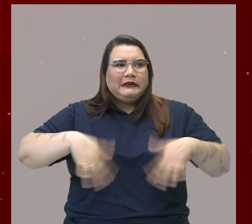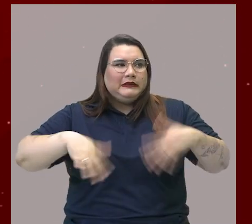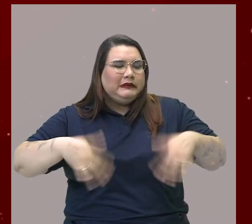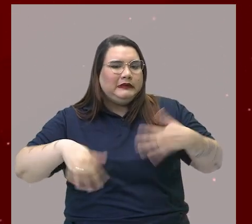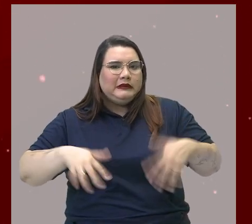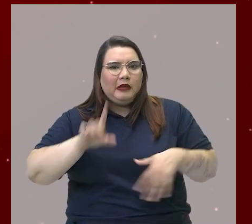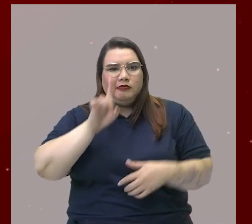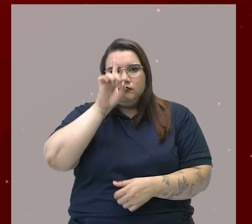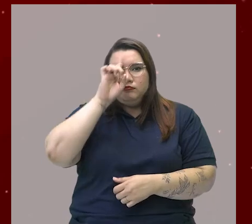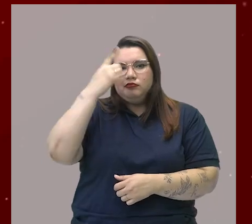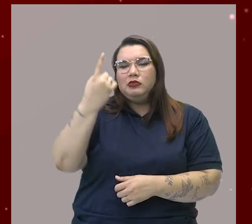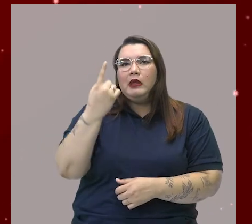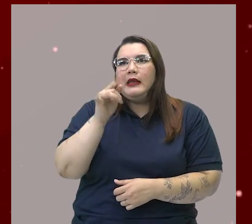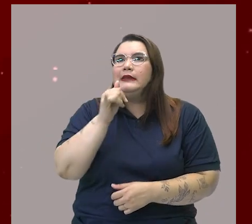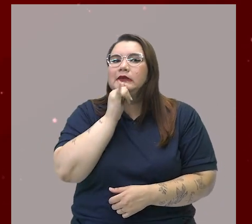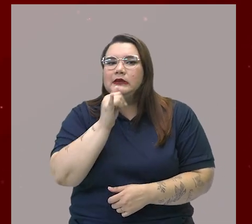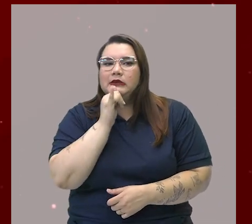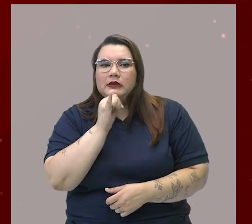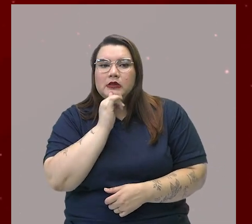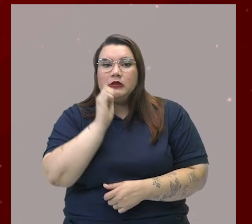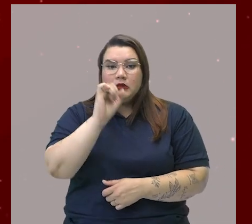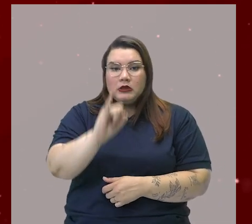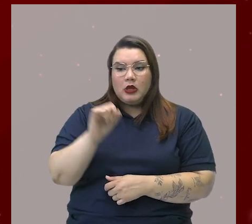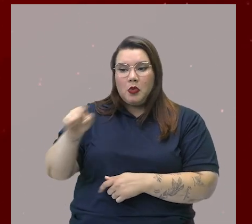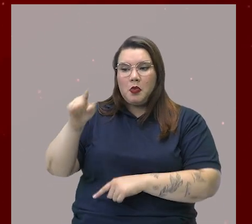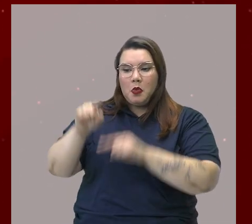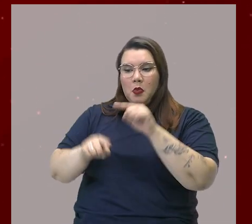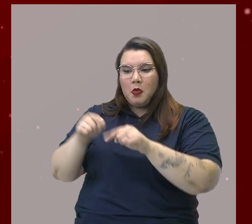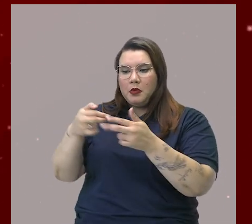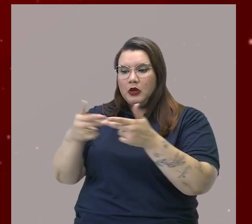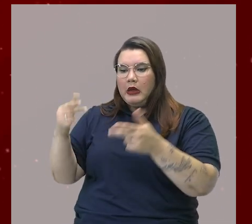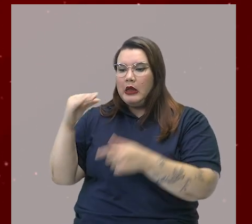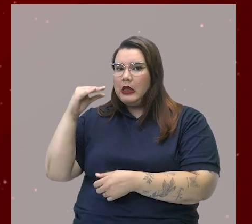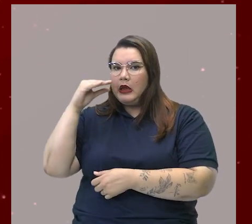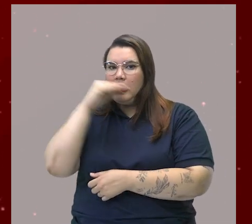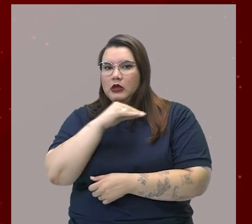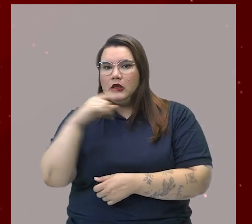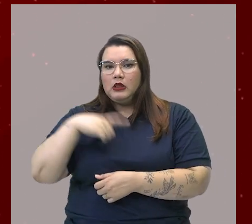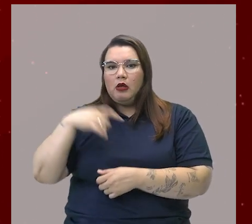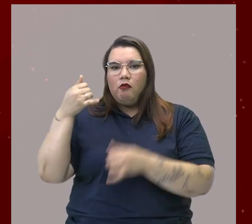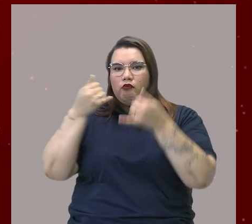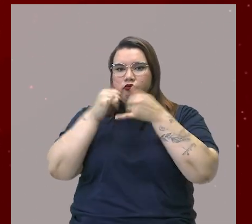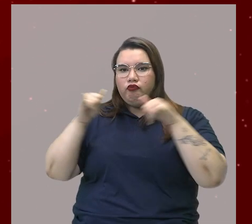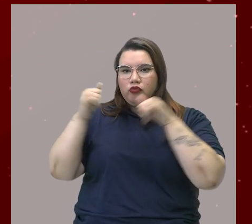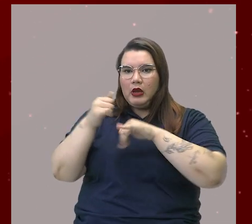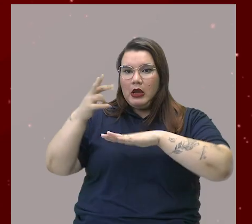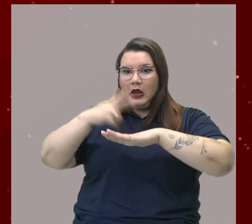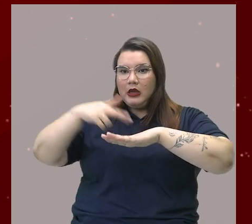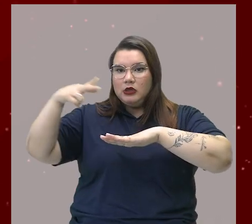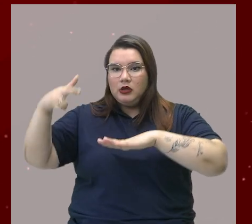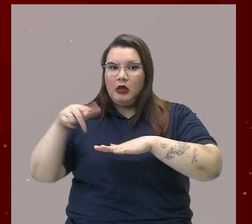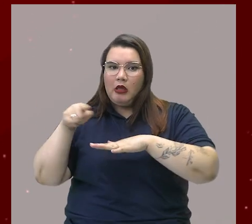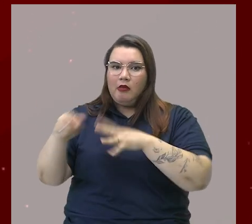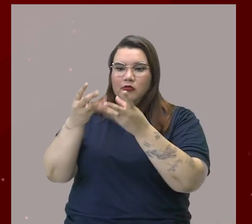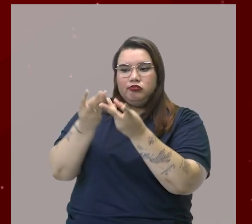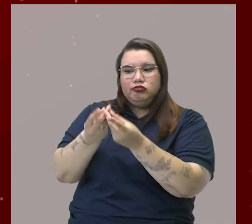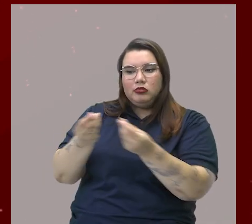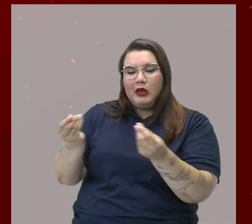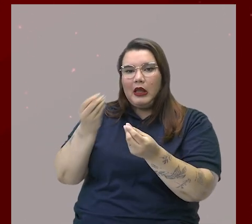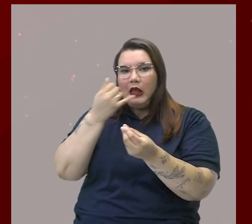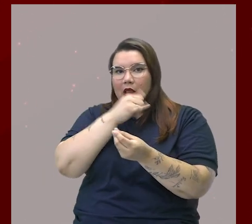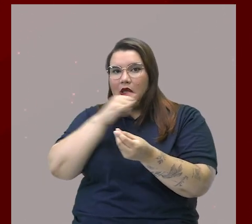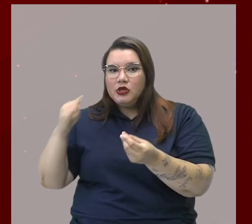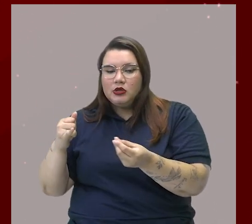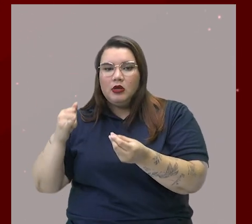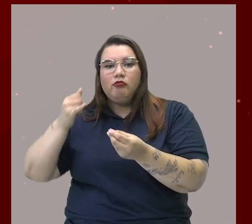de desespero. Ele hipotetizou que, quando um objeto quente emite energia radiante, ele perde energia não